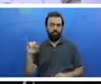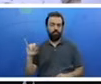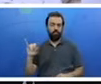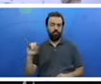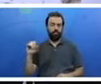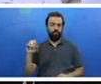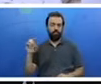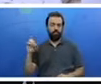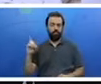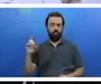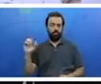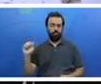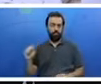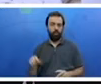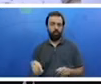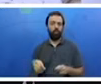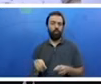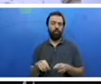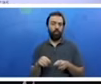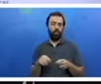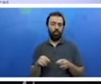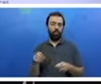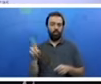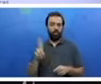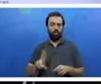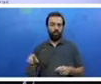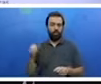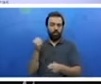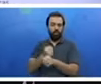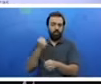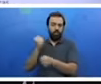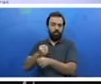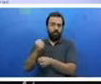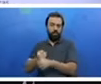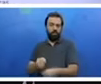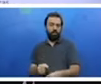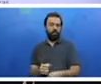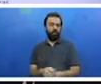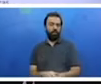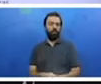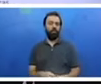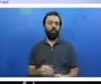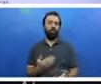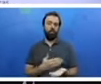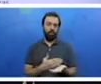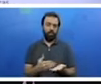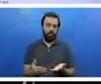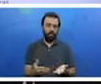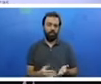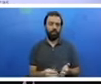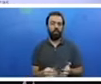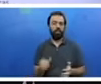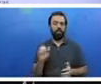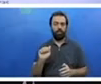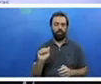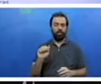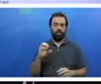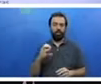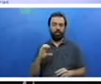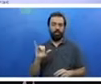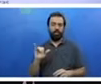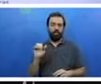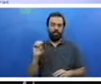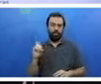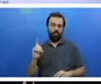virgem usado na construção. Nós vamos começar a falar sobre os ácidos, primeiramente. Então, os